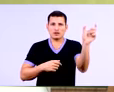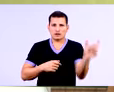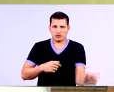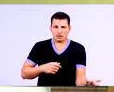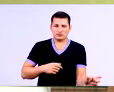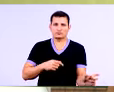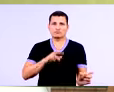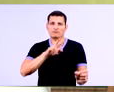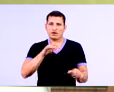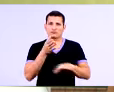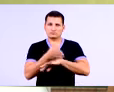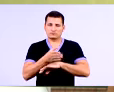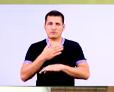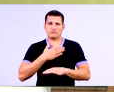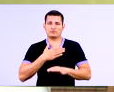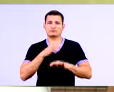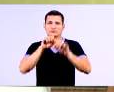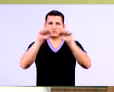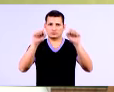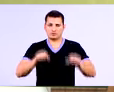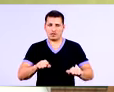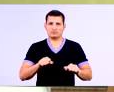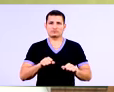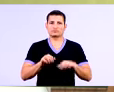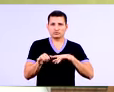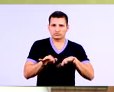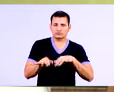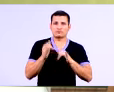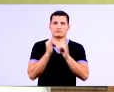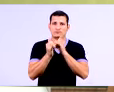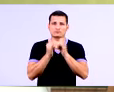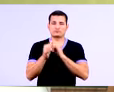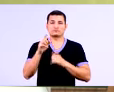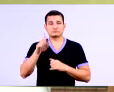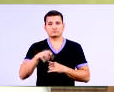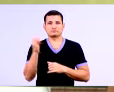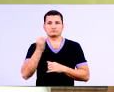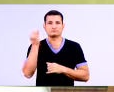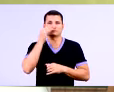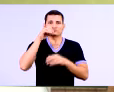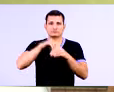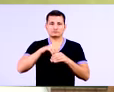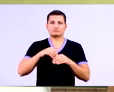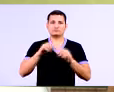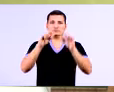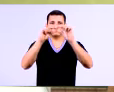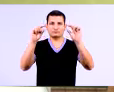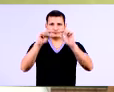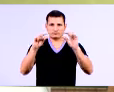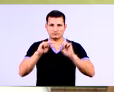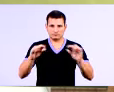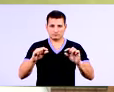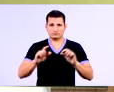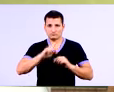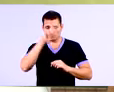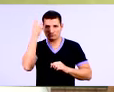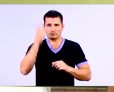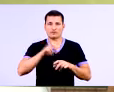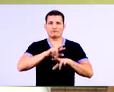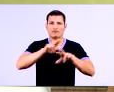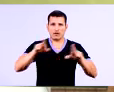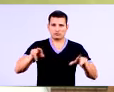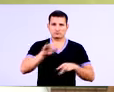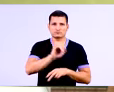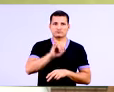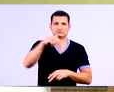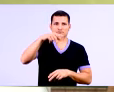vai acessar o meu sistema, entre com essas informações. É essencial, então, dentro do formulário, criar vários inputs, cada